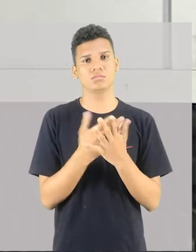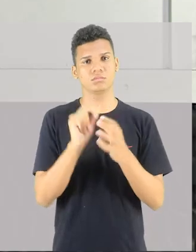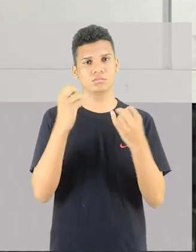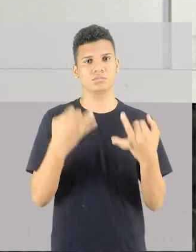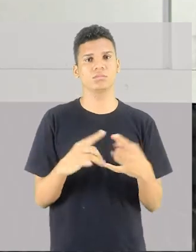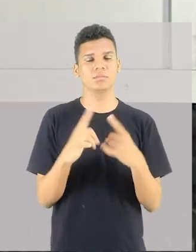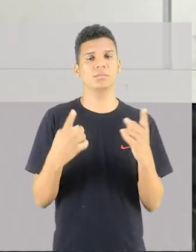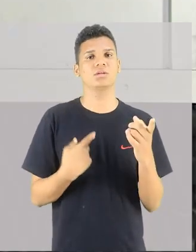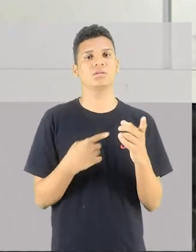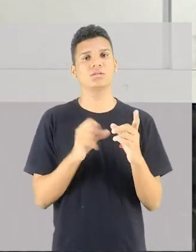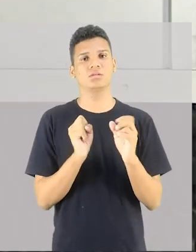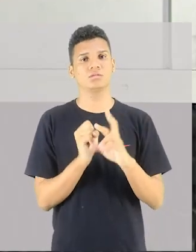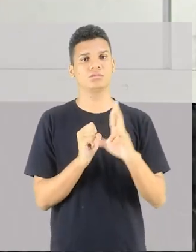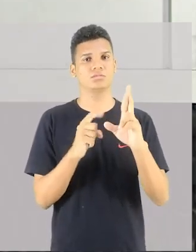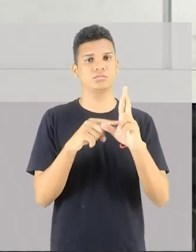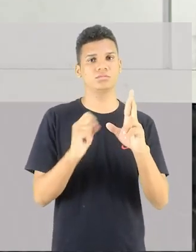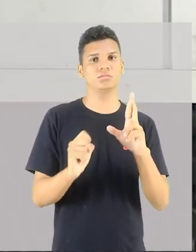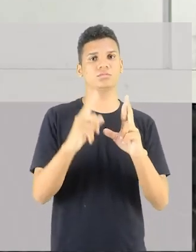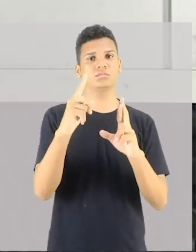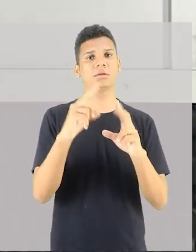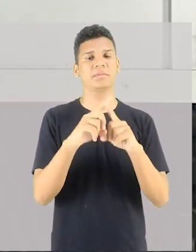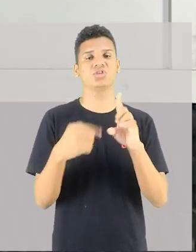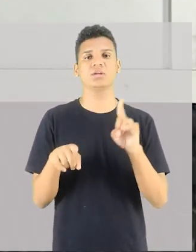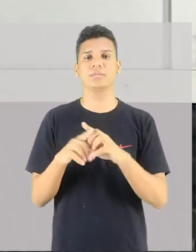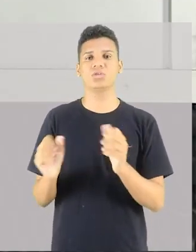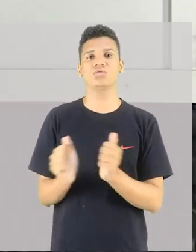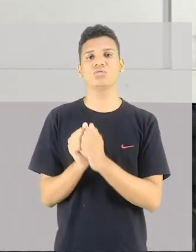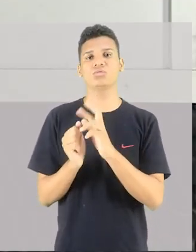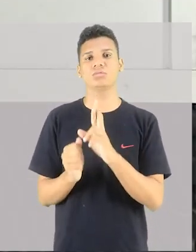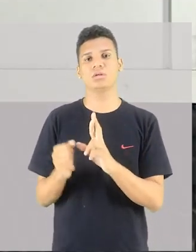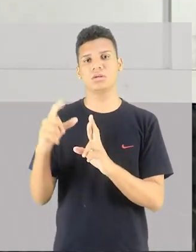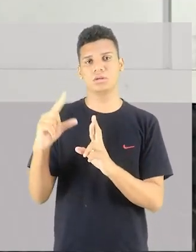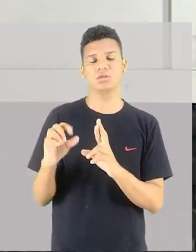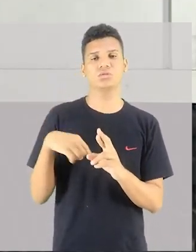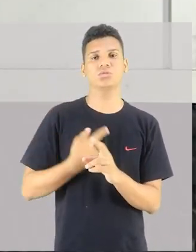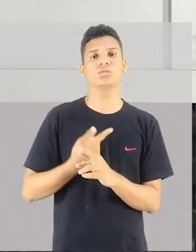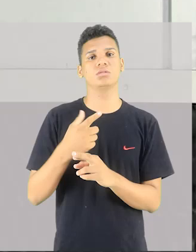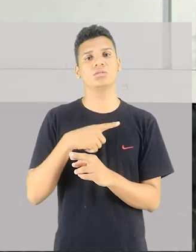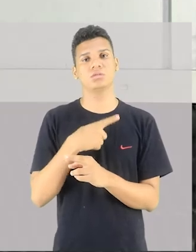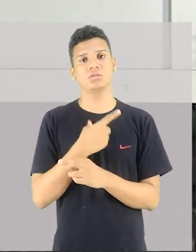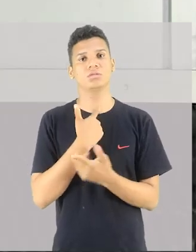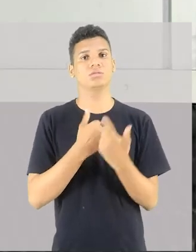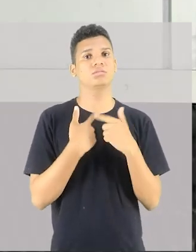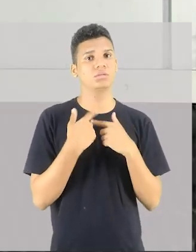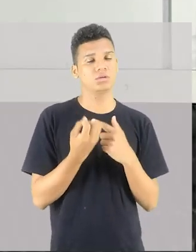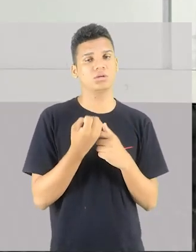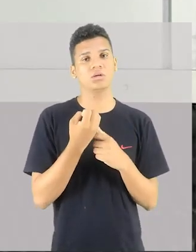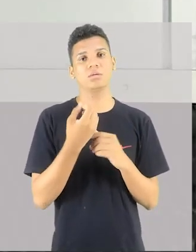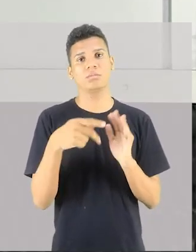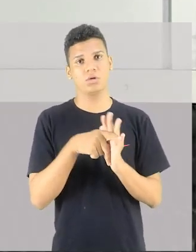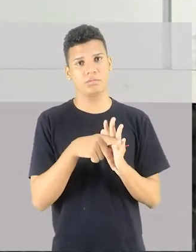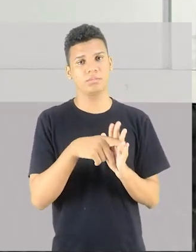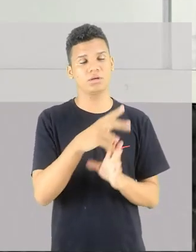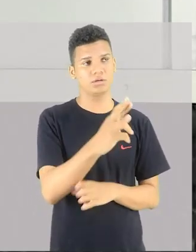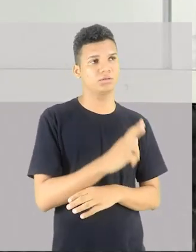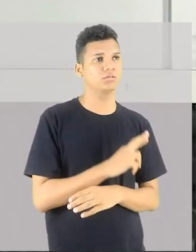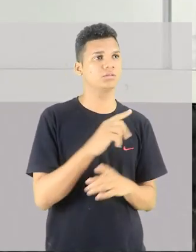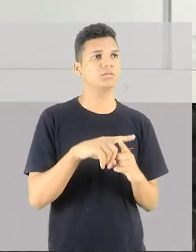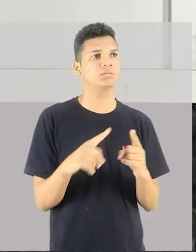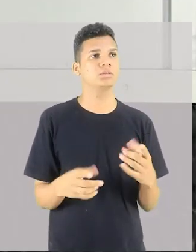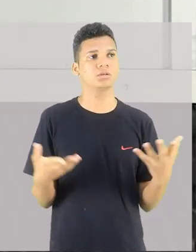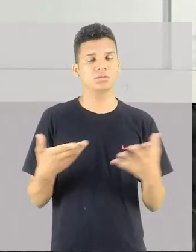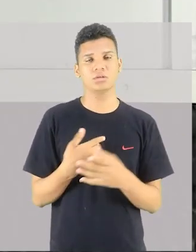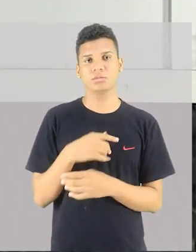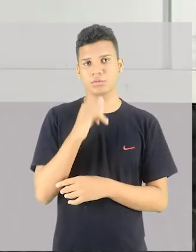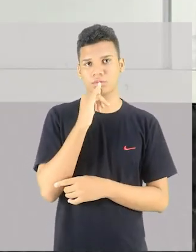esse rão em função desse rzinho pra gente obter a resposta orha aqui nós podemos cancelar esse pi com esse pi